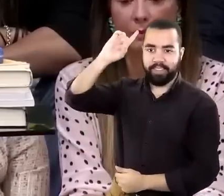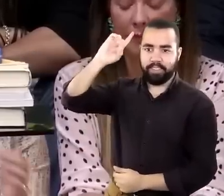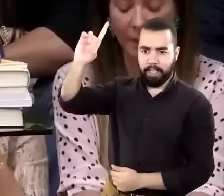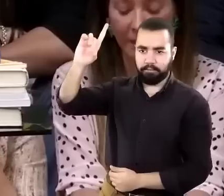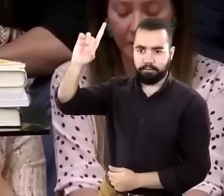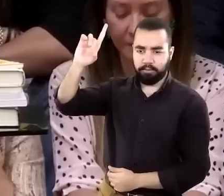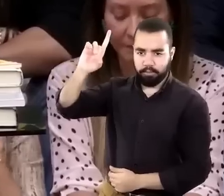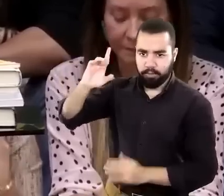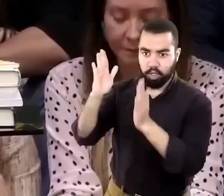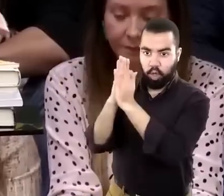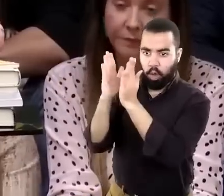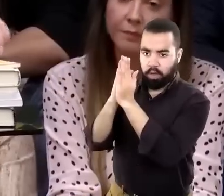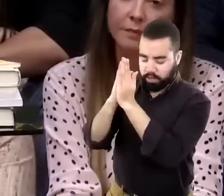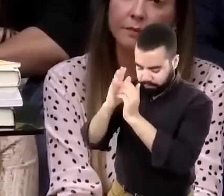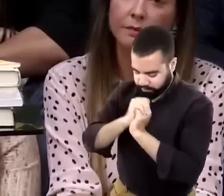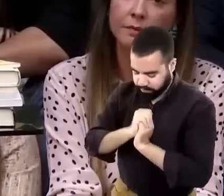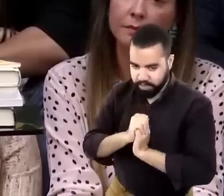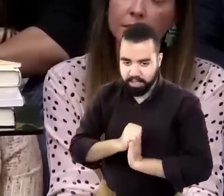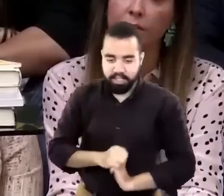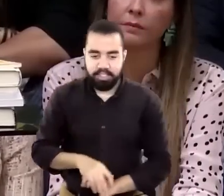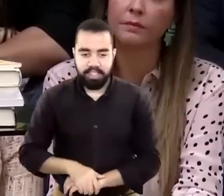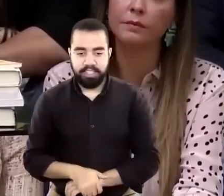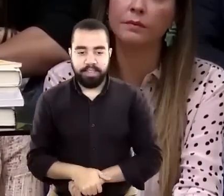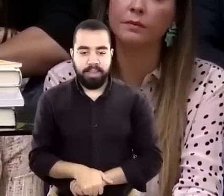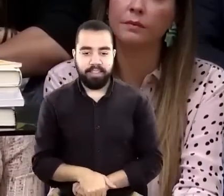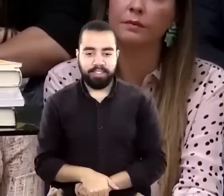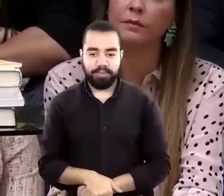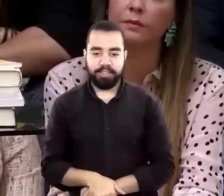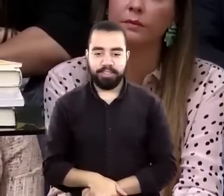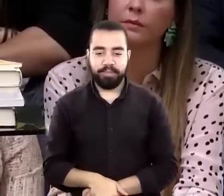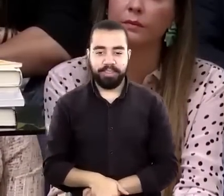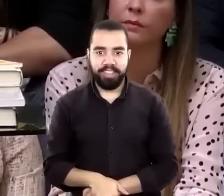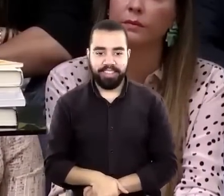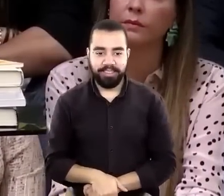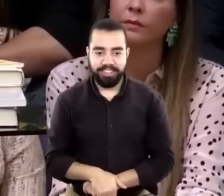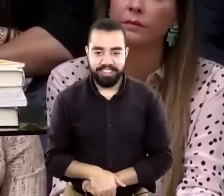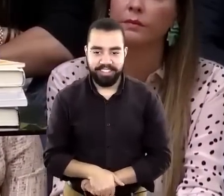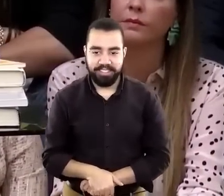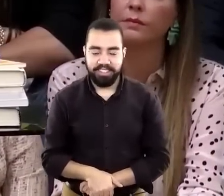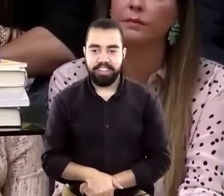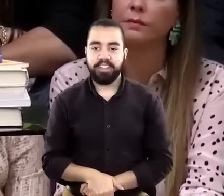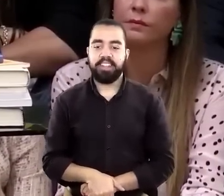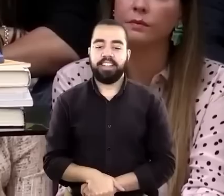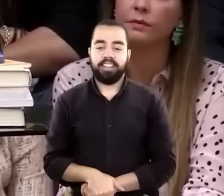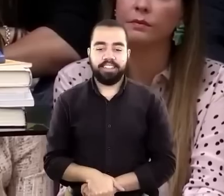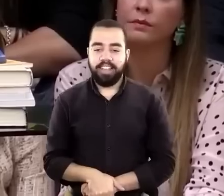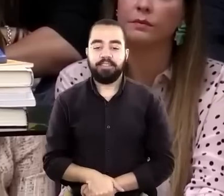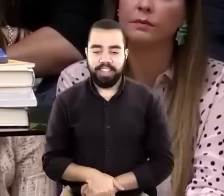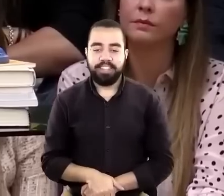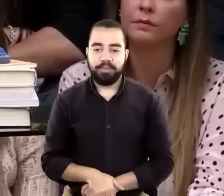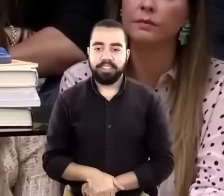Amém. Eu gostaria de tratar com os meus irmãos nesta manhã sobre o tema revestimento de